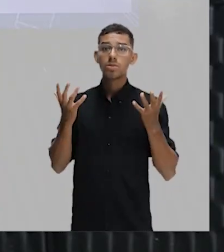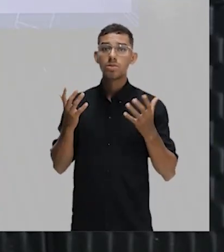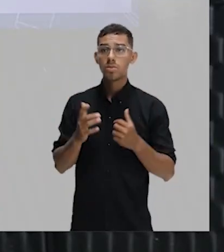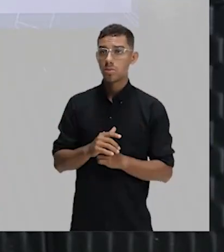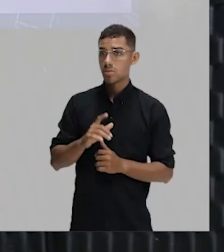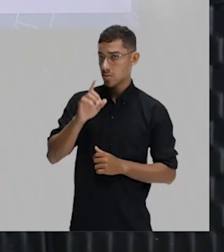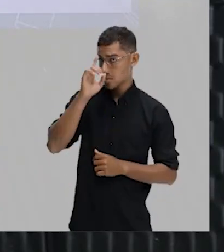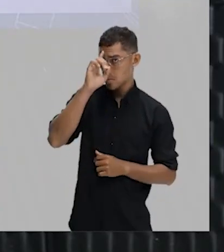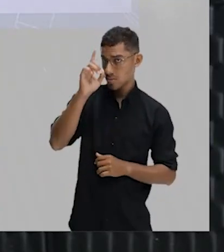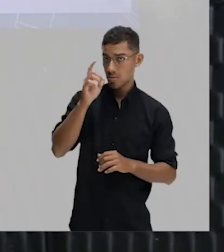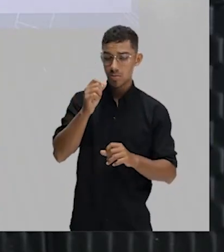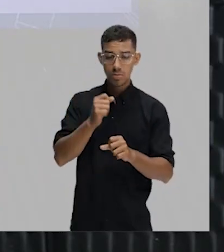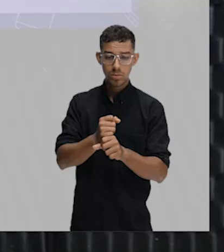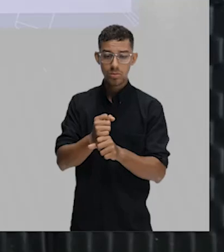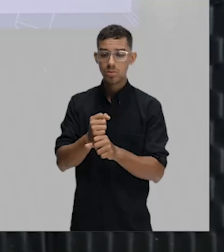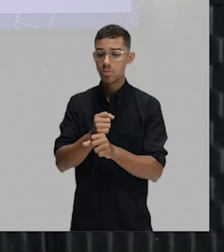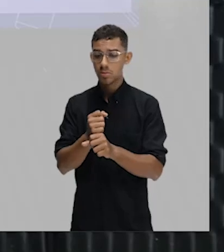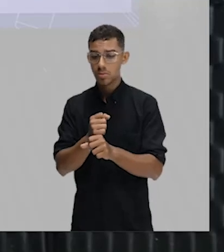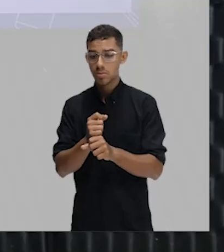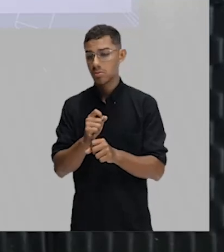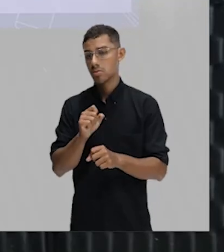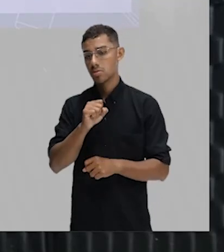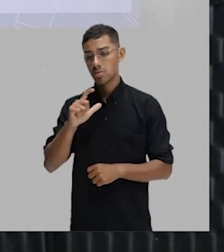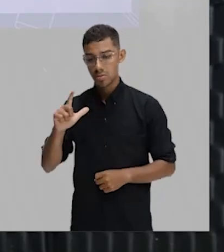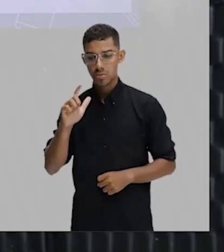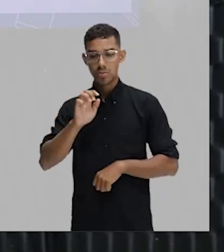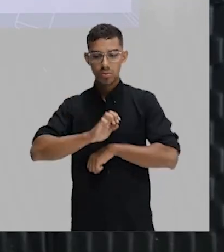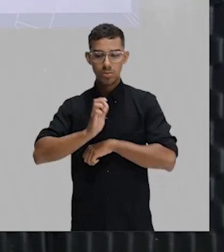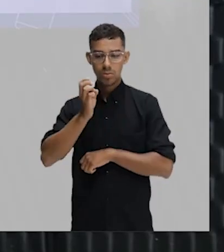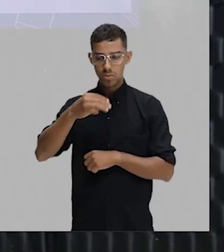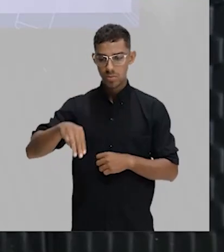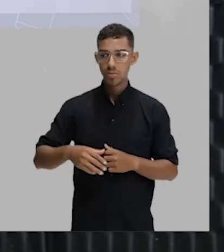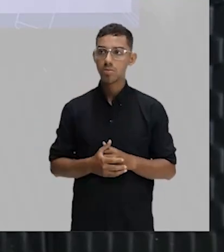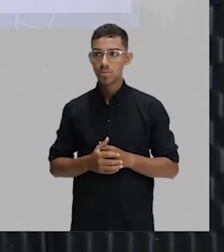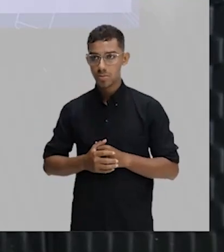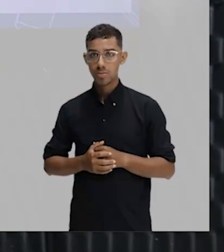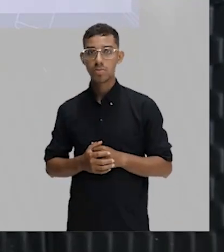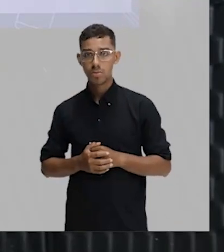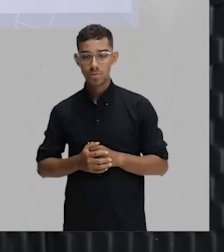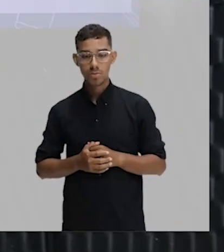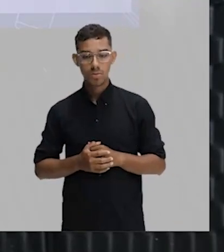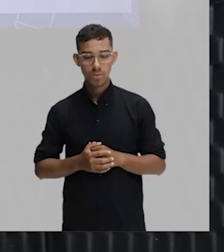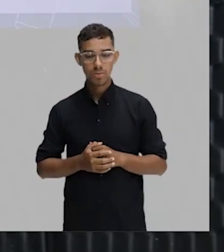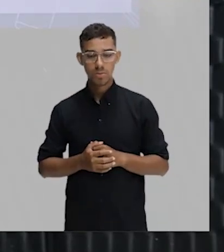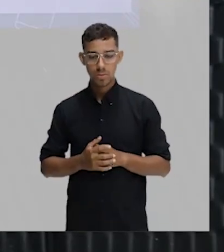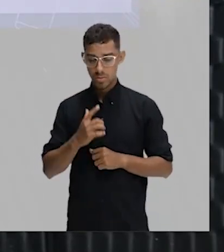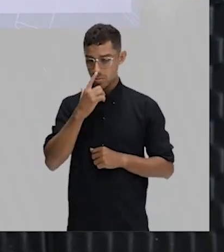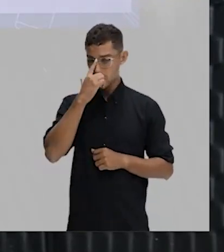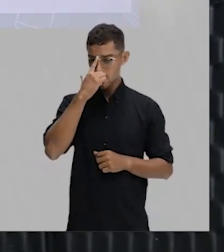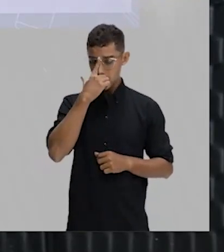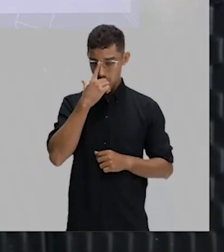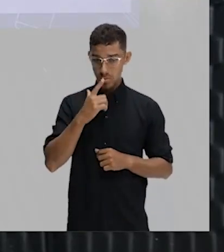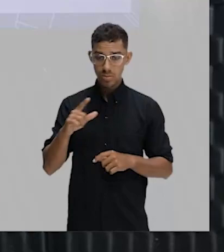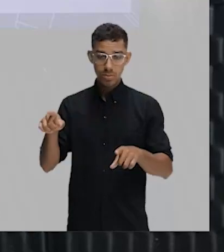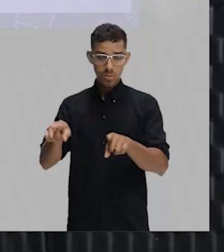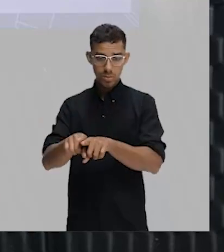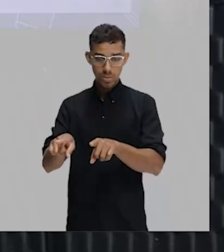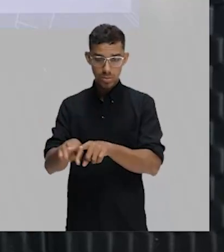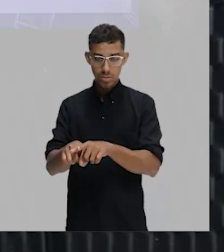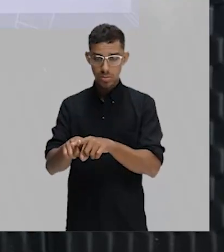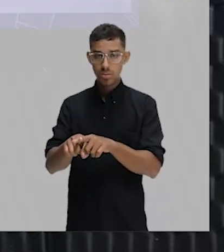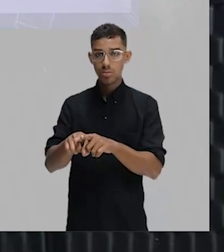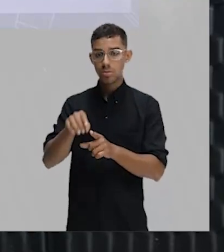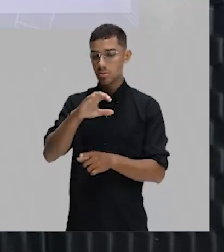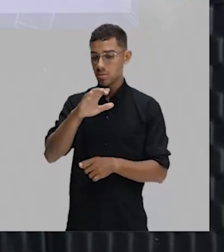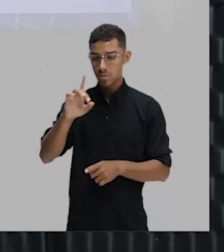dia X do ano tal em São Luís do Maranhão. Além de material em DVD, CD e materiais